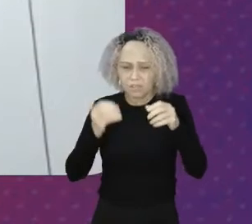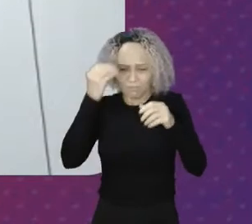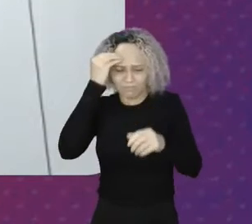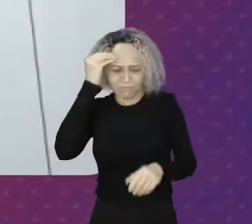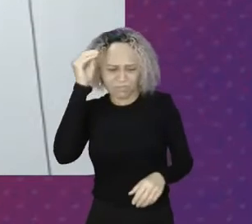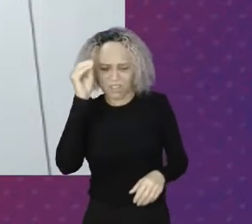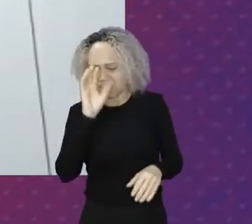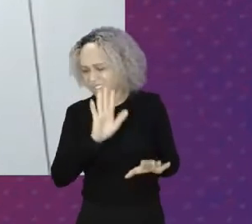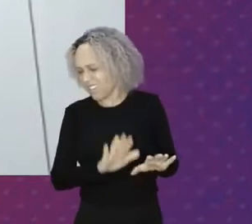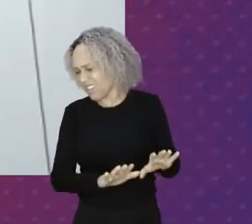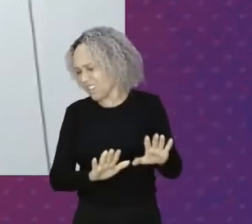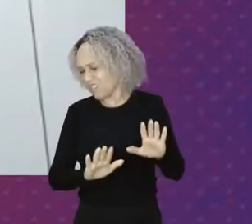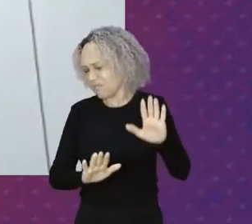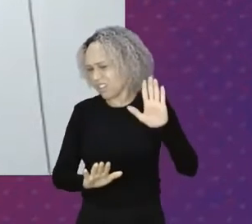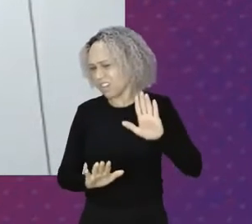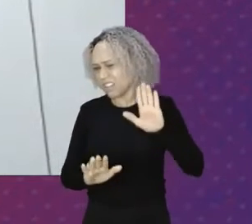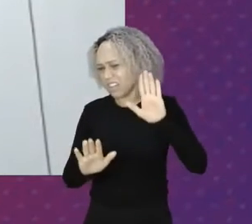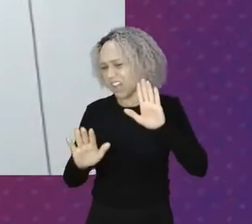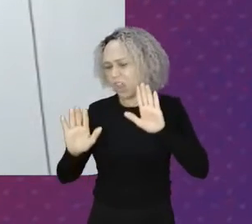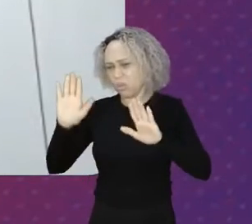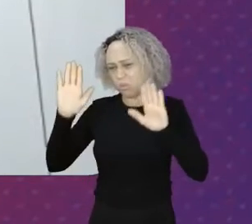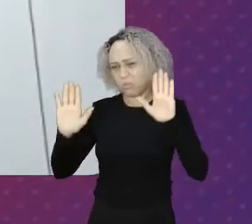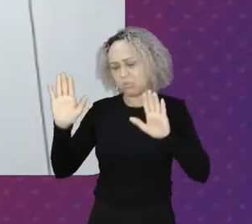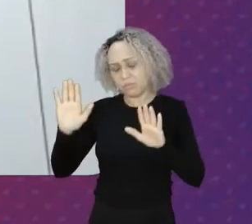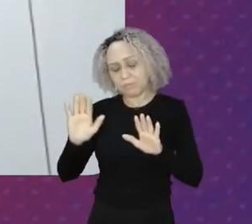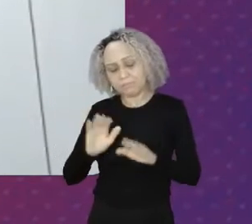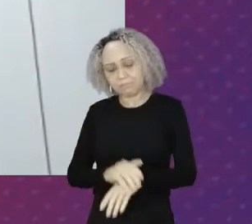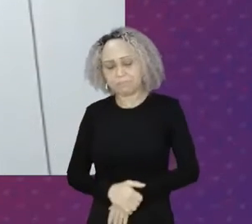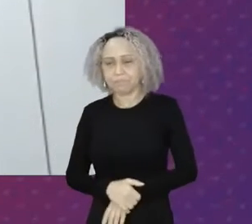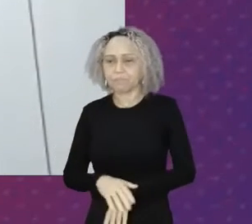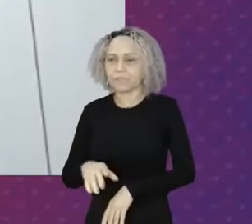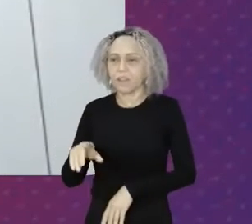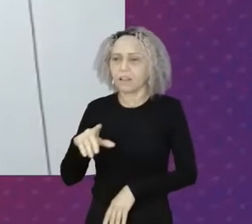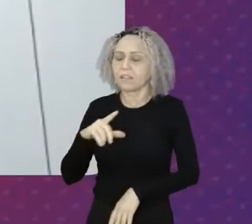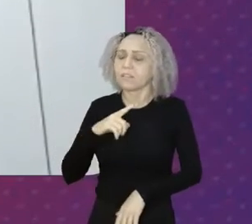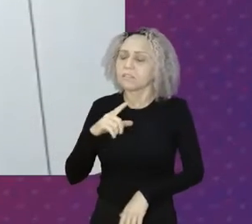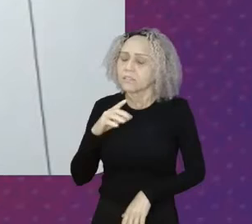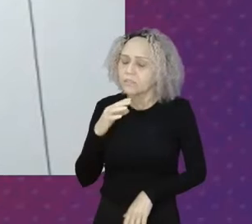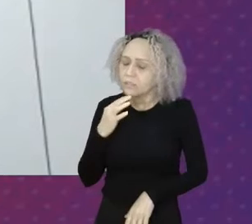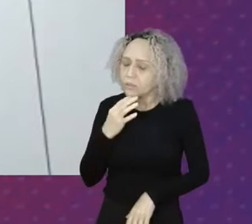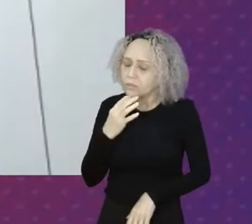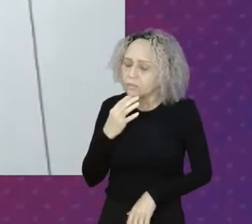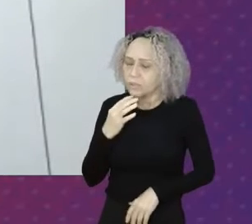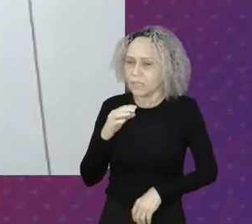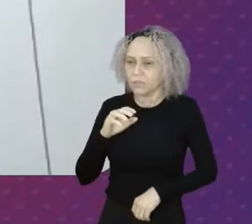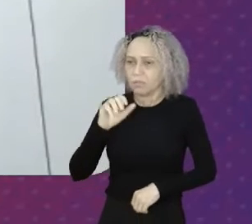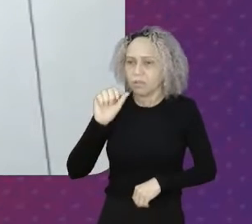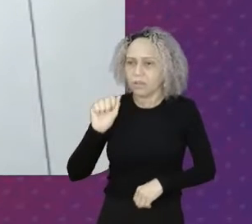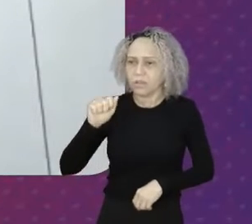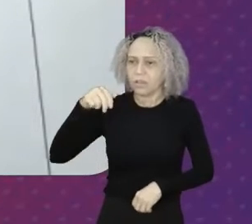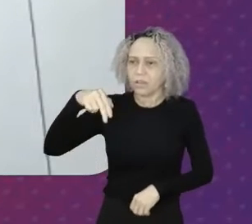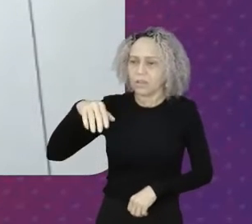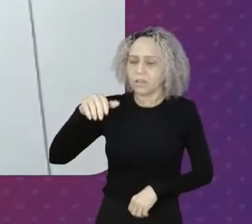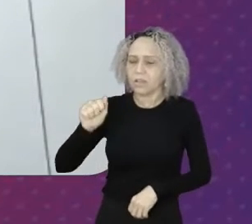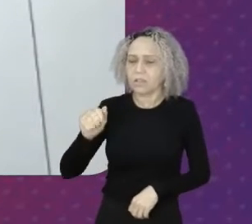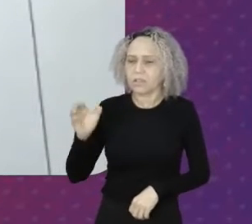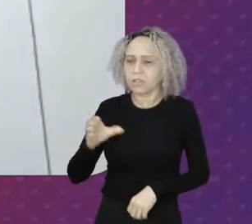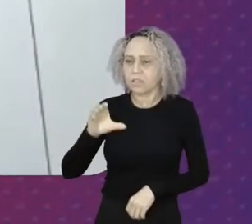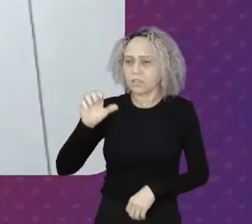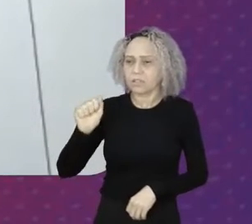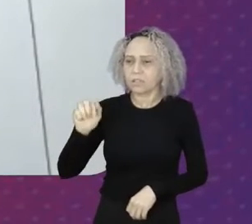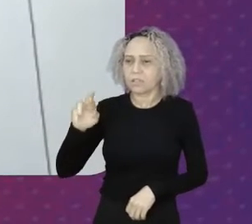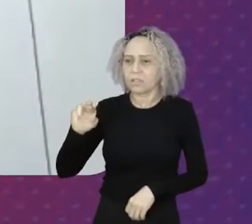candidatar. A gente tem o caso, por exemplo, da companheira Áurea Carolina, que decidiu não se candidatar e que